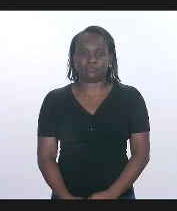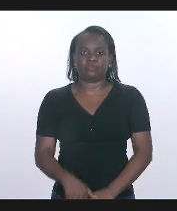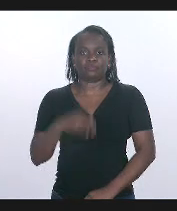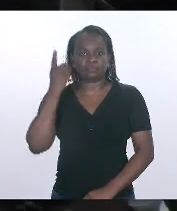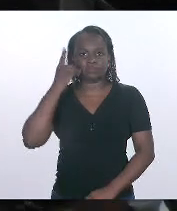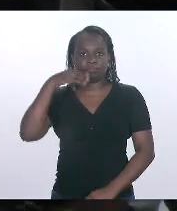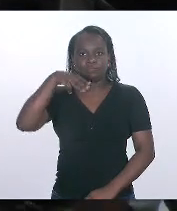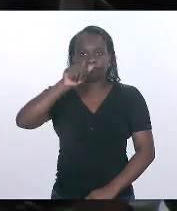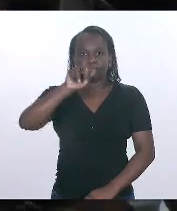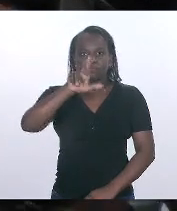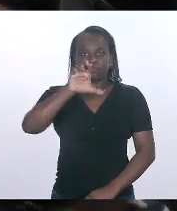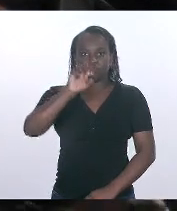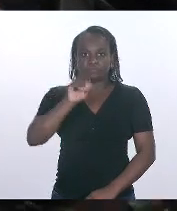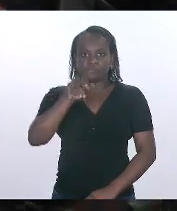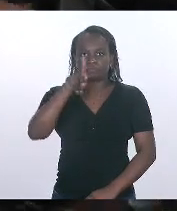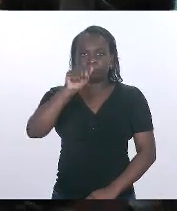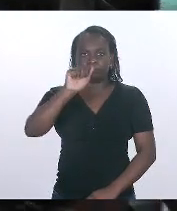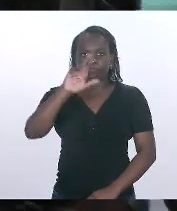Deputado Márcio Pacheco.